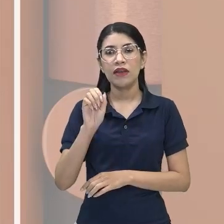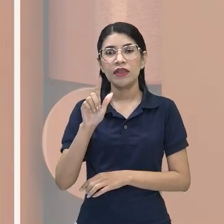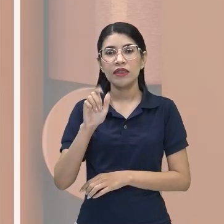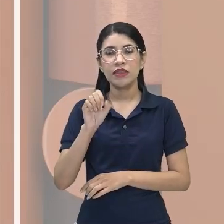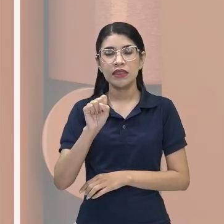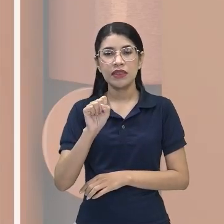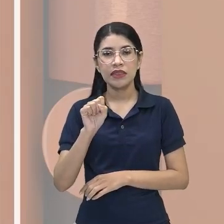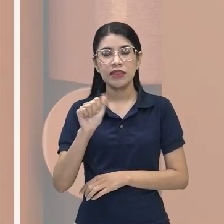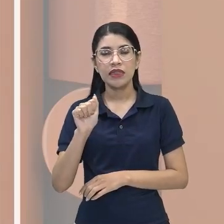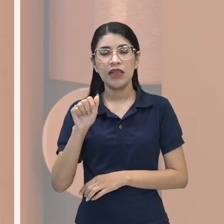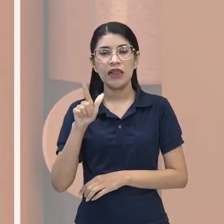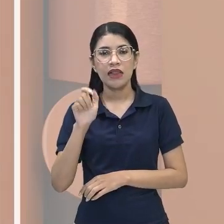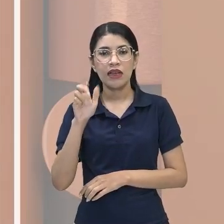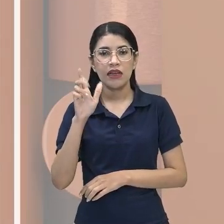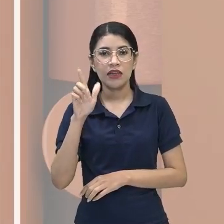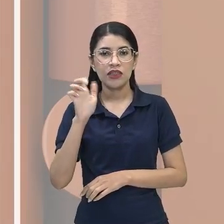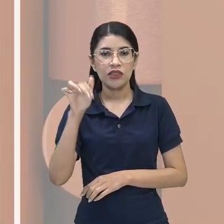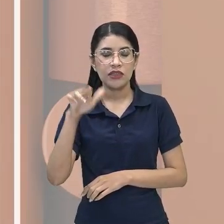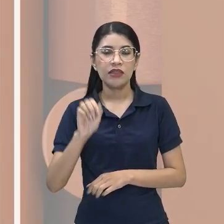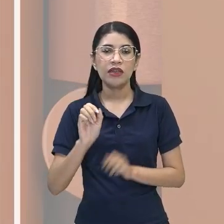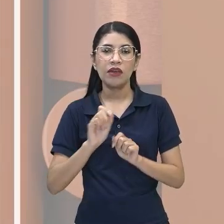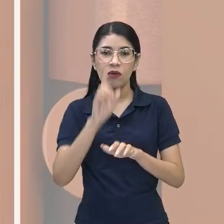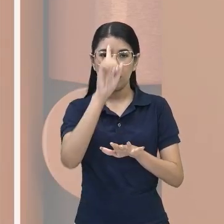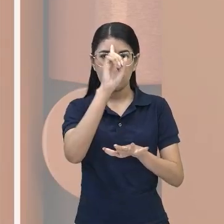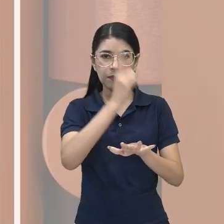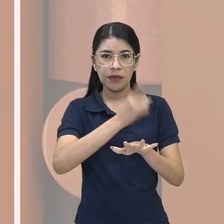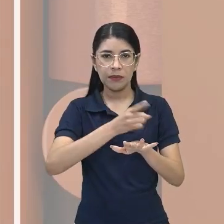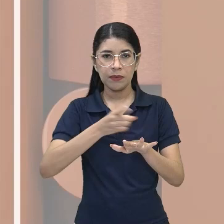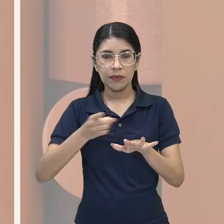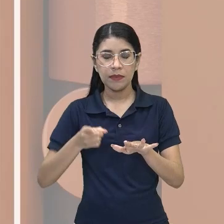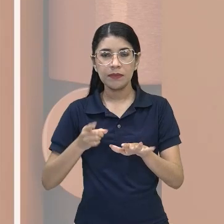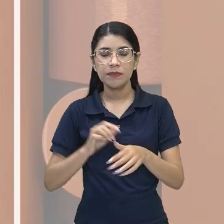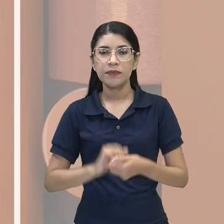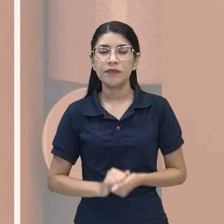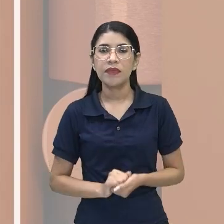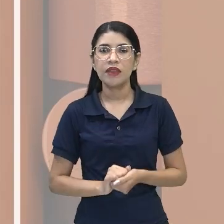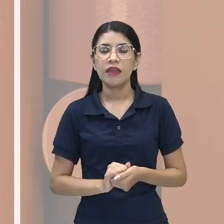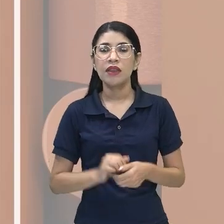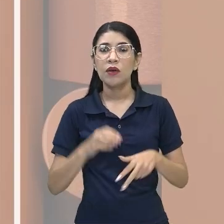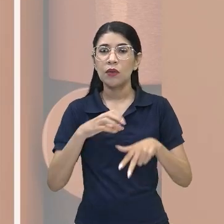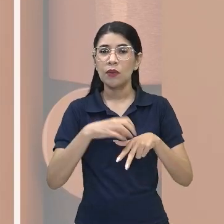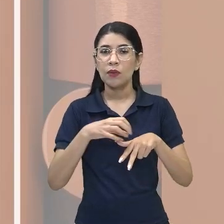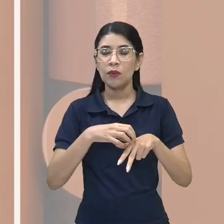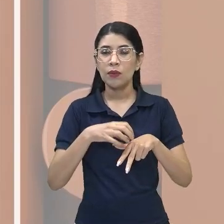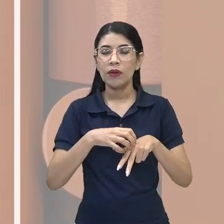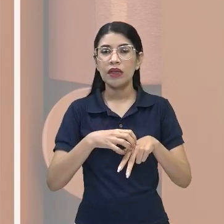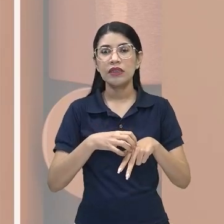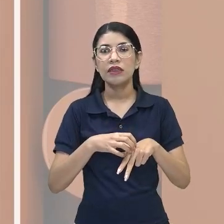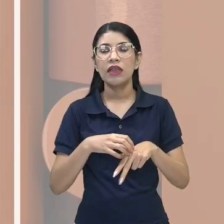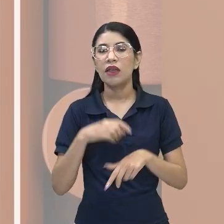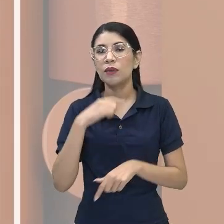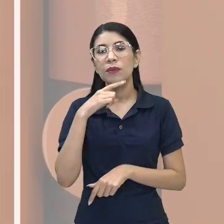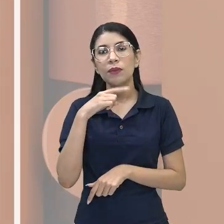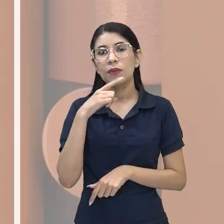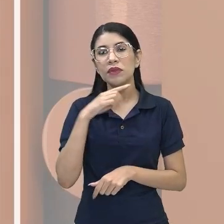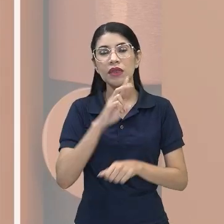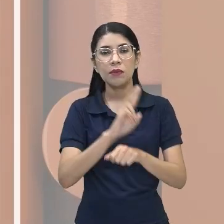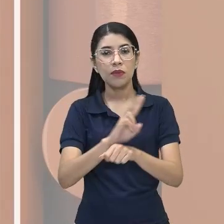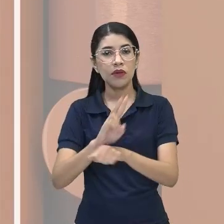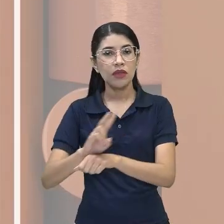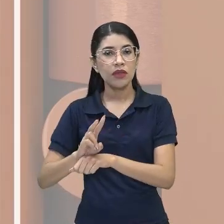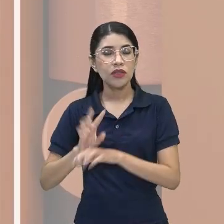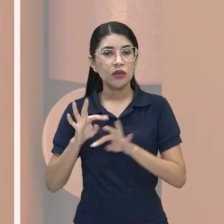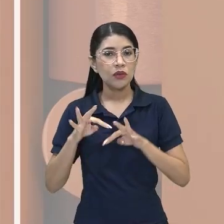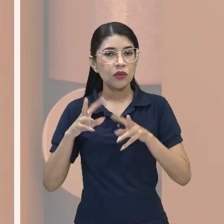vassalagem. Na Europa medieval, a princípio com os grandes reinos, o rei, como não podia proteger